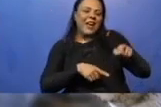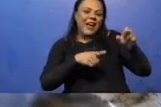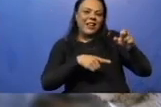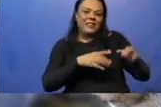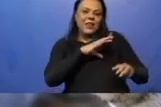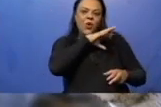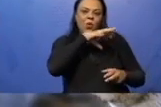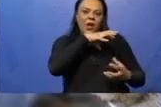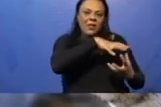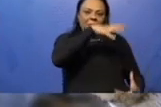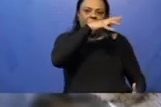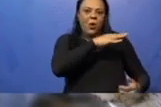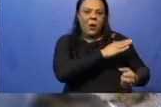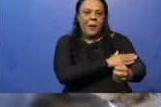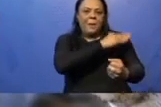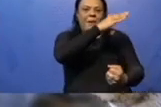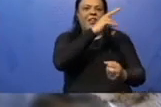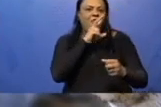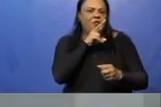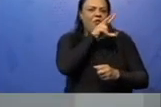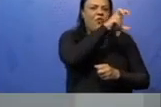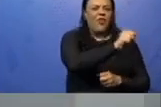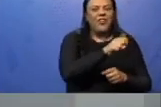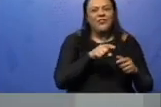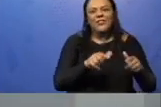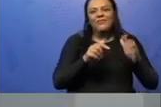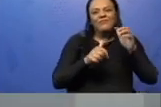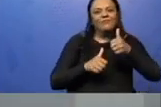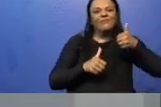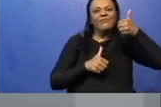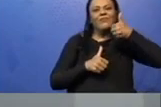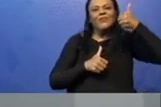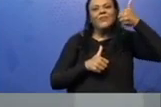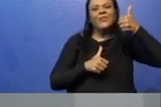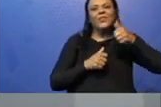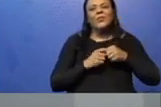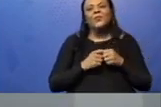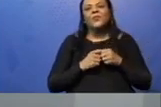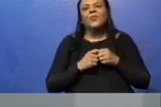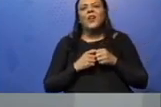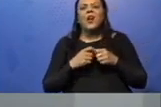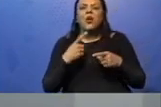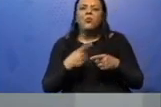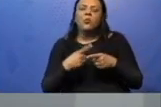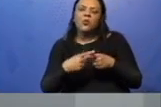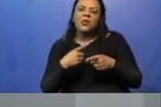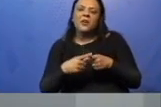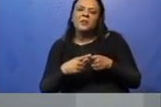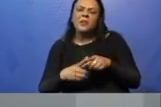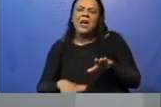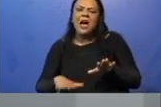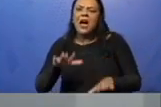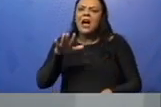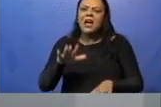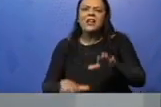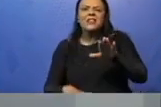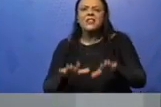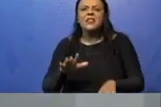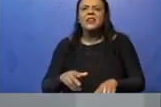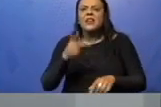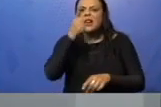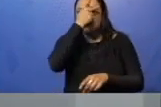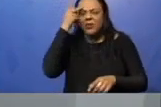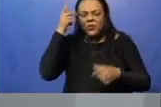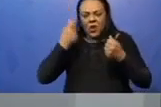razão do mais forte é sempre a melhor. Por quê? Então, ele está falando que, às vezes, as pessoas precisam da força bruta para